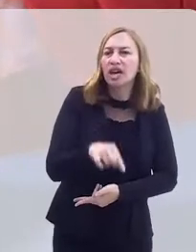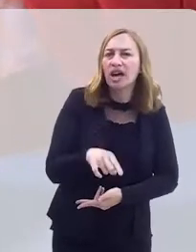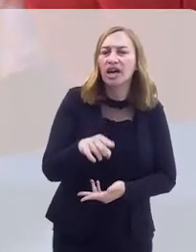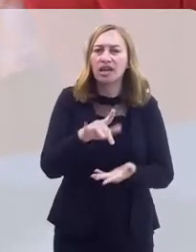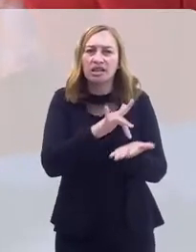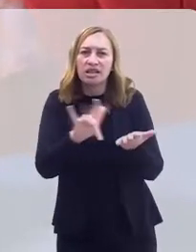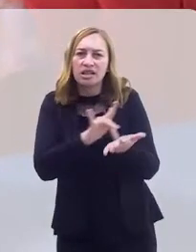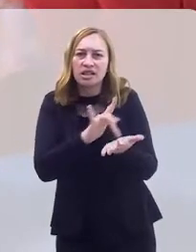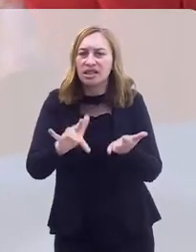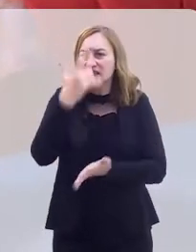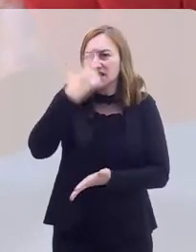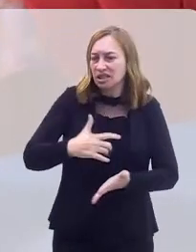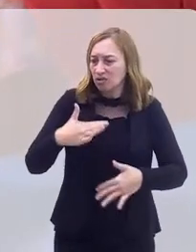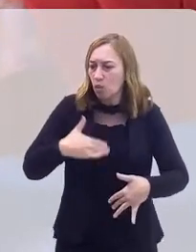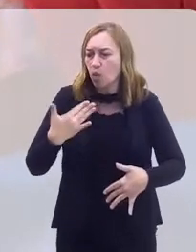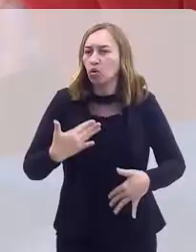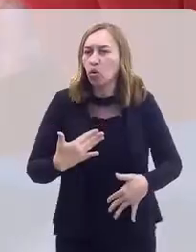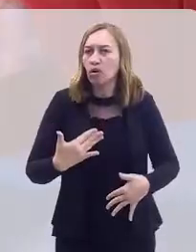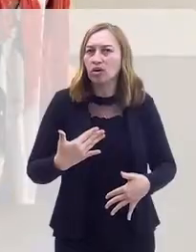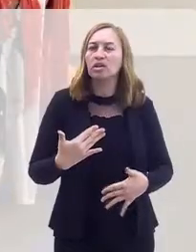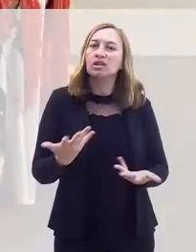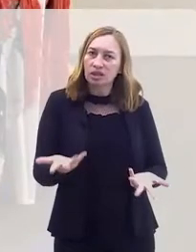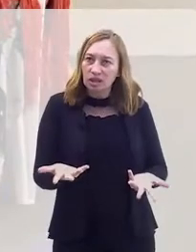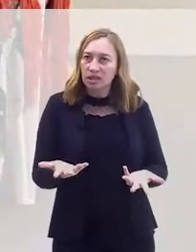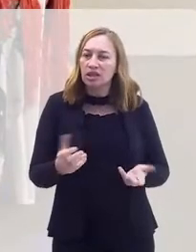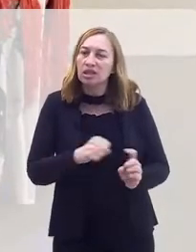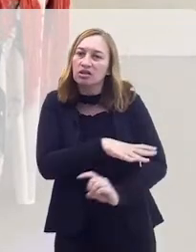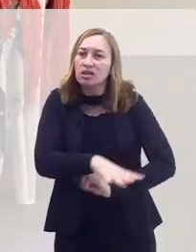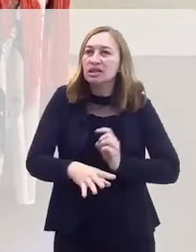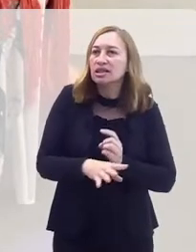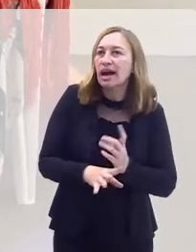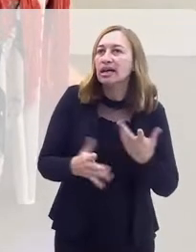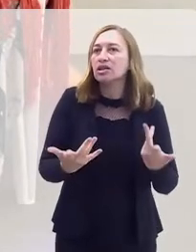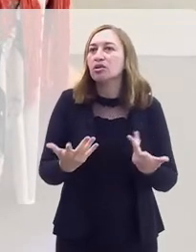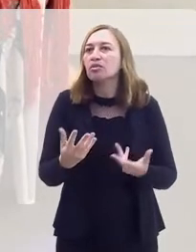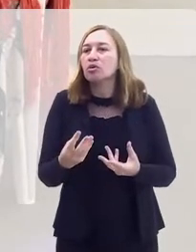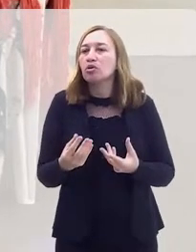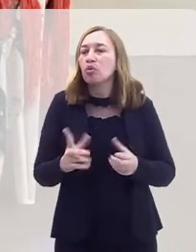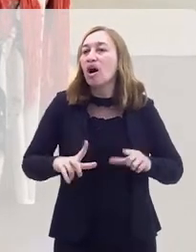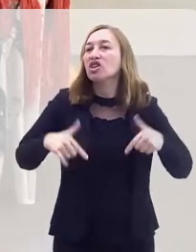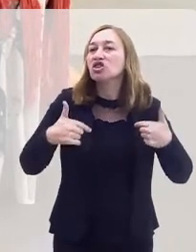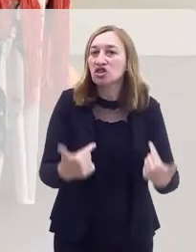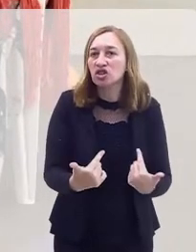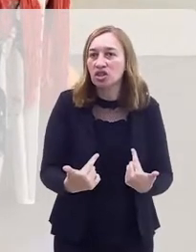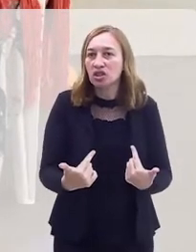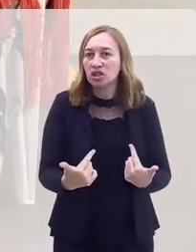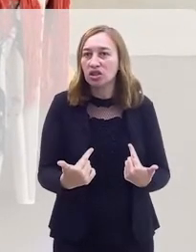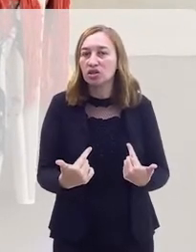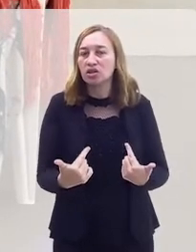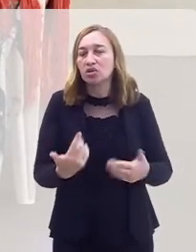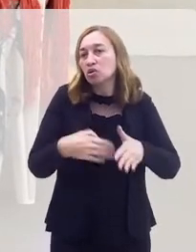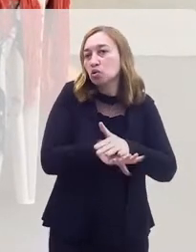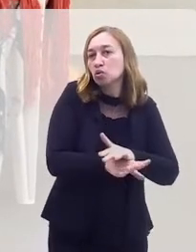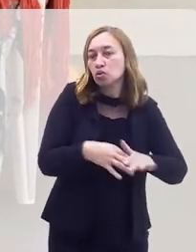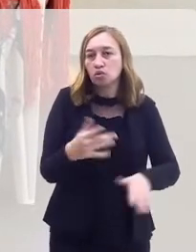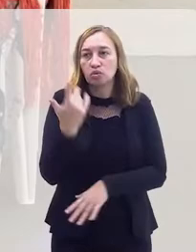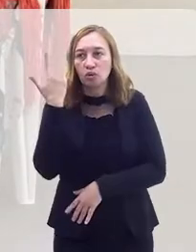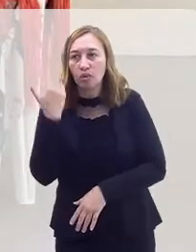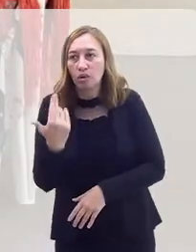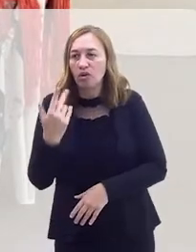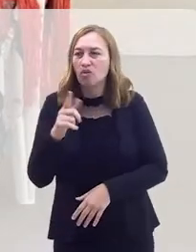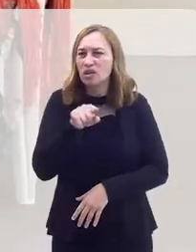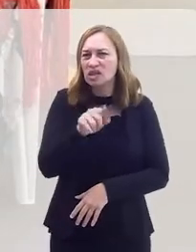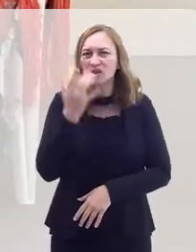cigano. Então isso causa um choque na sociedade um pouco, né, pela modo de ser, pelos nossos hábitos e